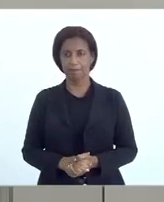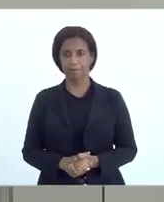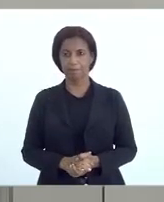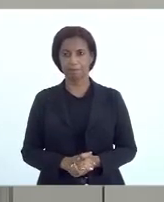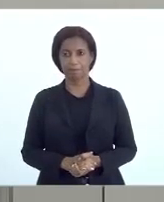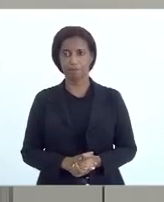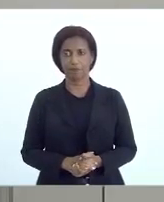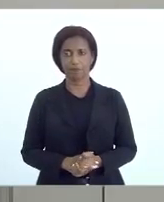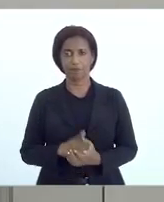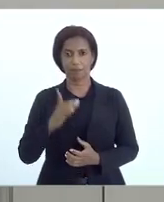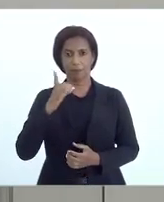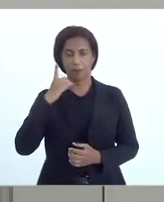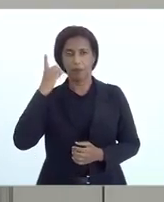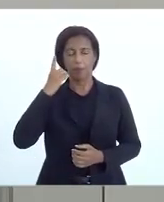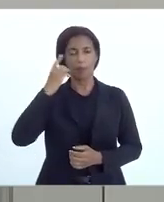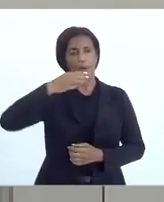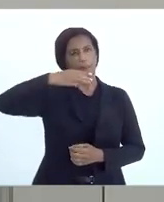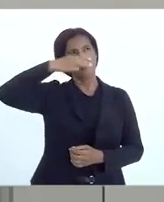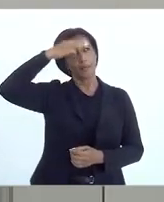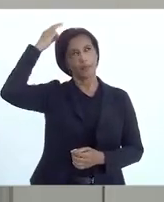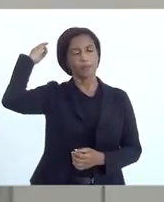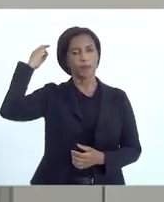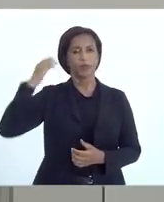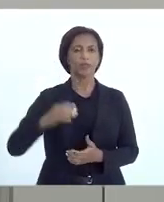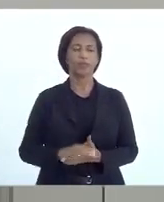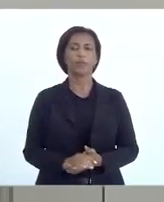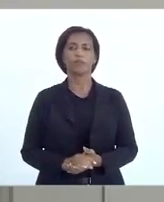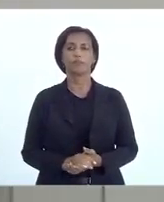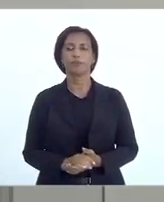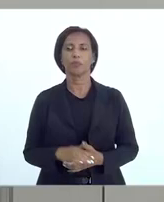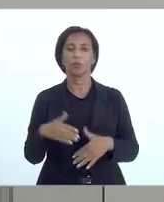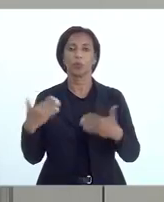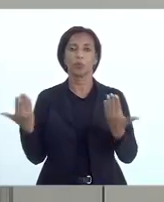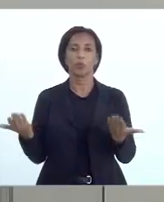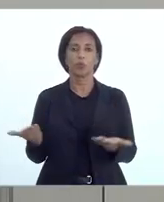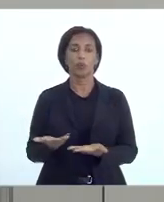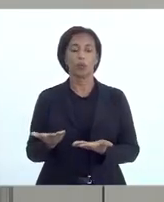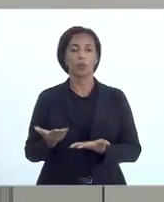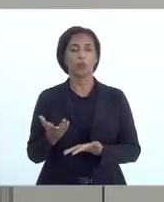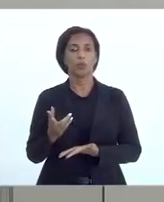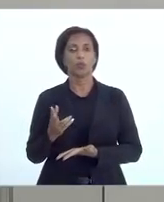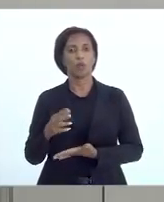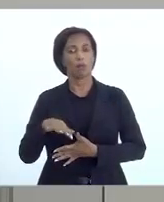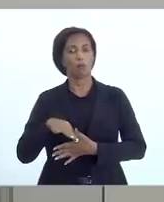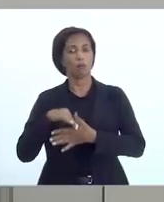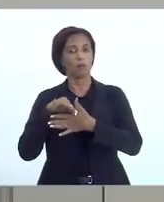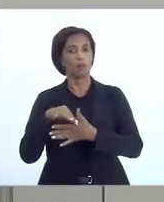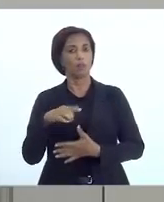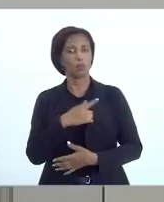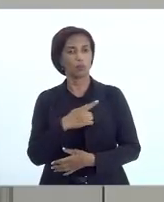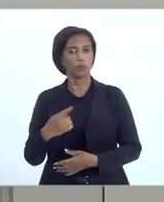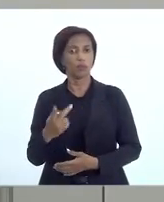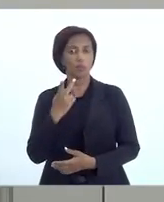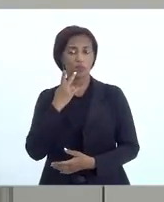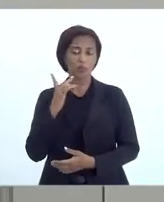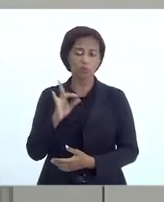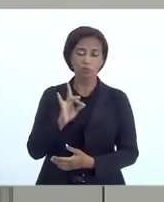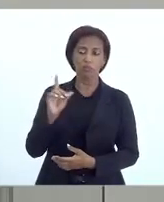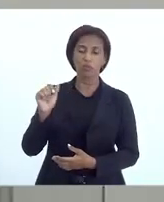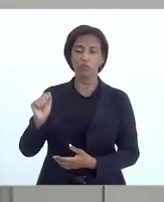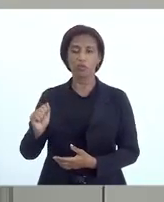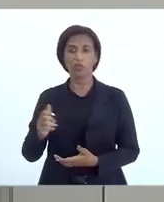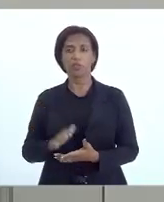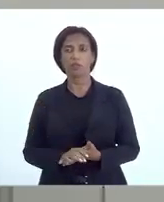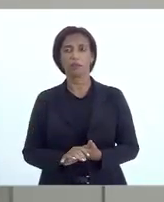deputado aí Márcio Pacheco na época Ainda né hoje ele continua sendo líder do governo e eu uma data Oi